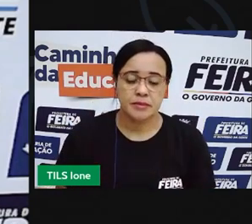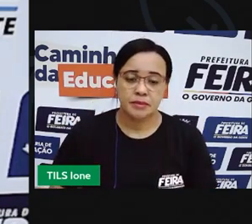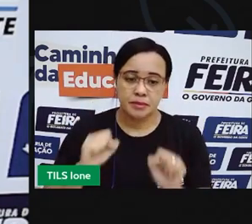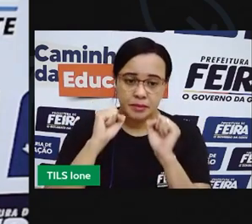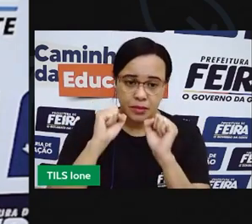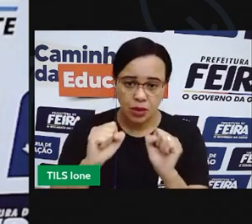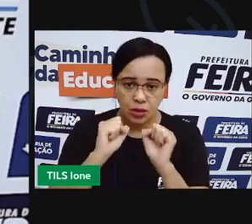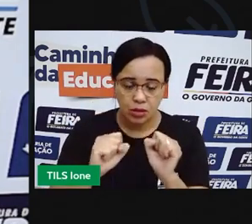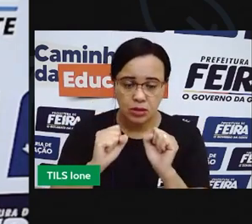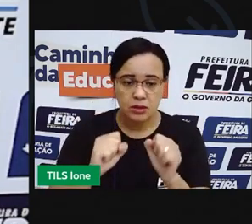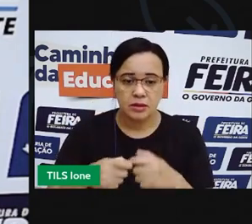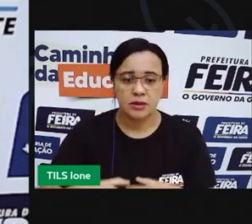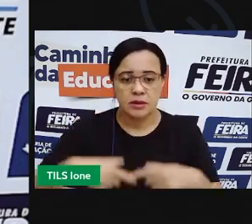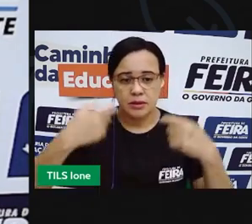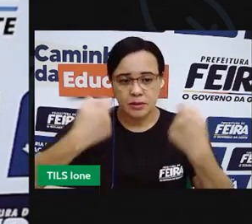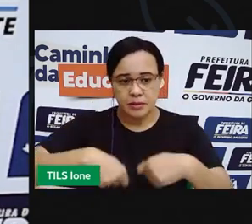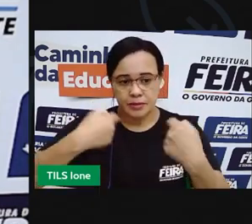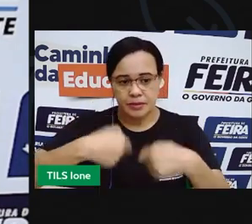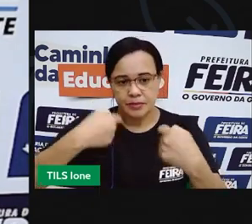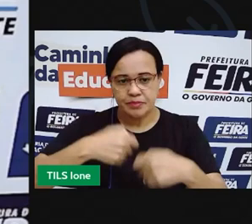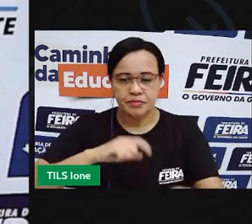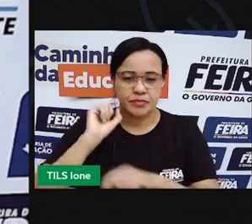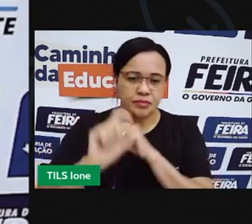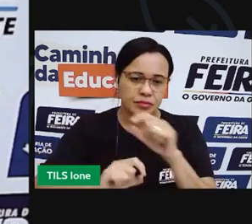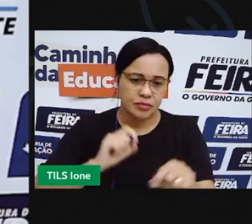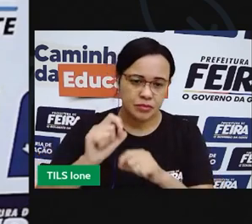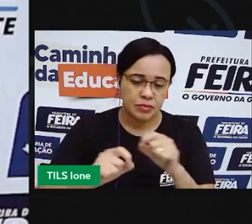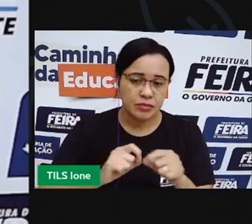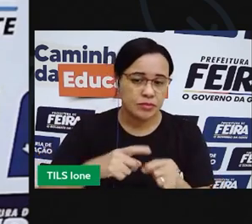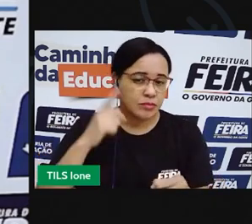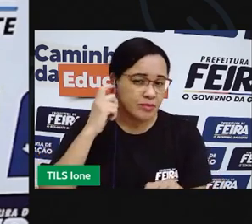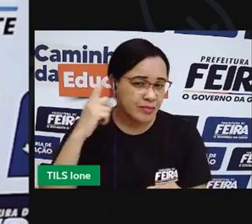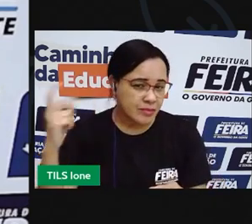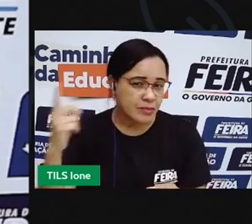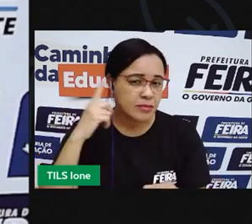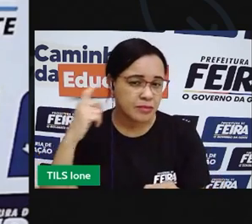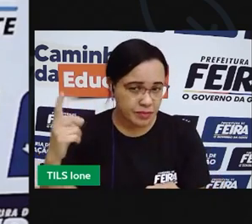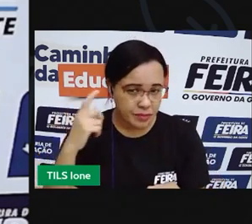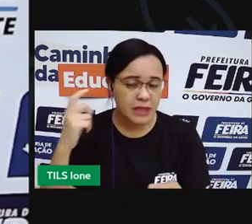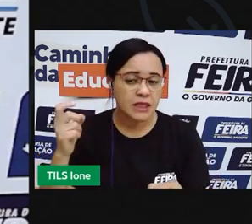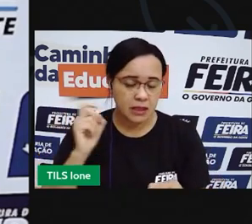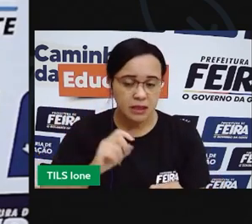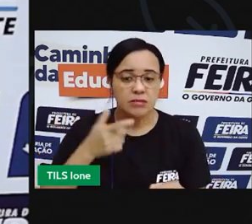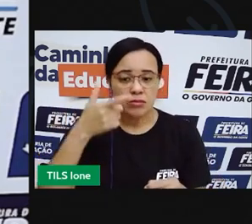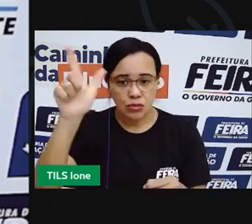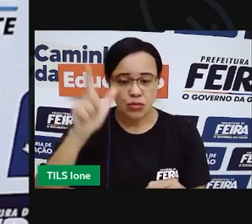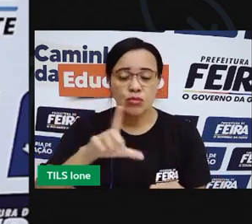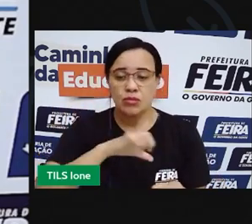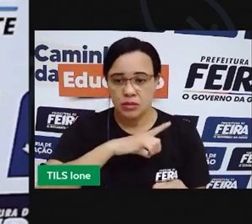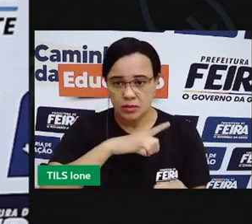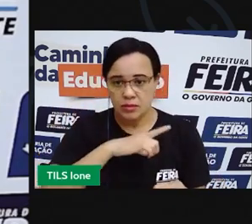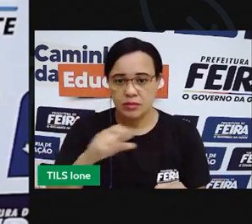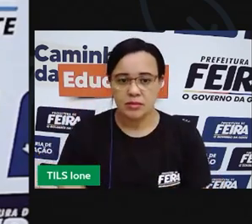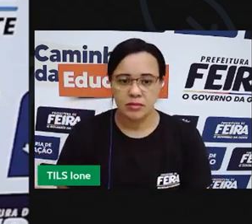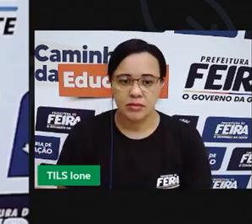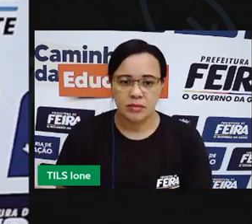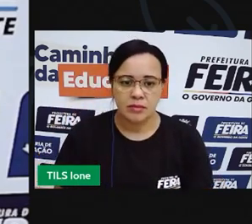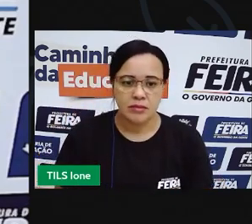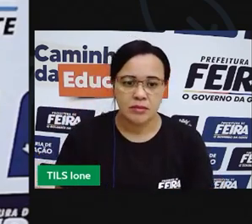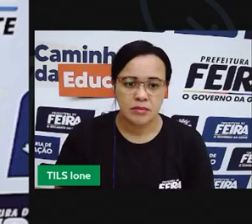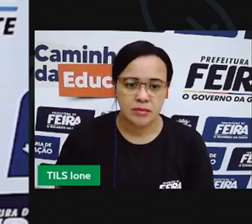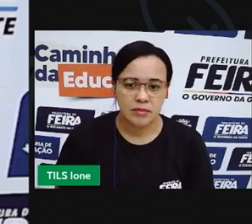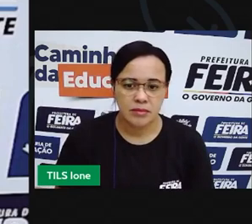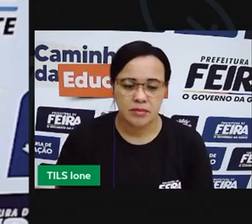deparar com esse uso e perceber o ruído produzido por ele. Vemos que